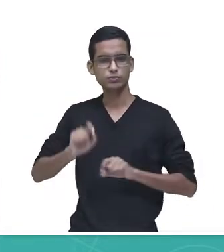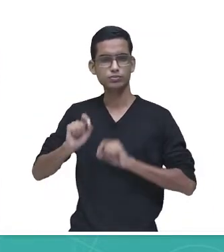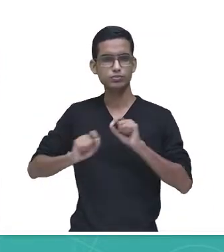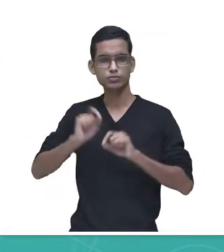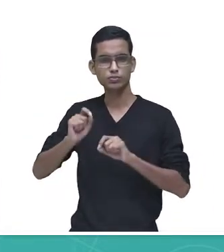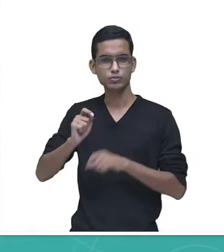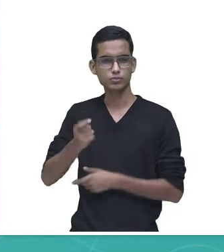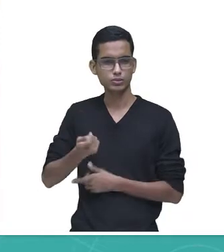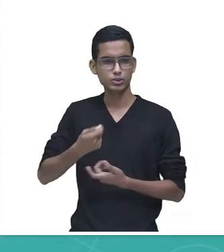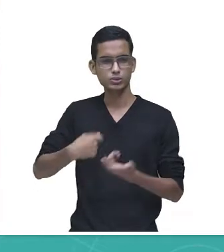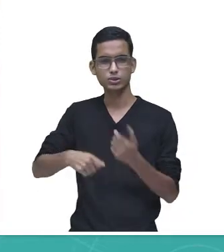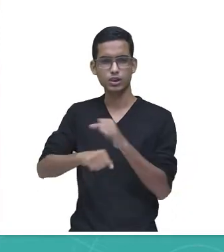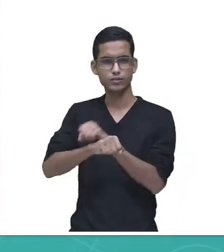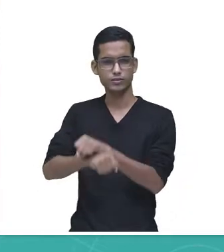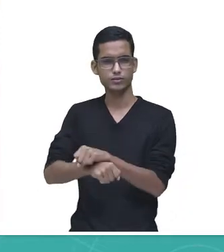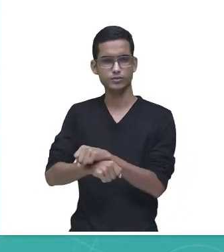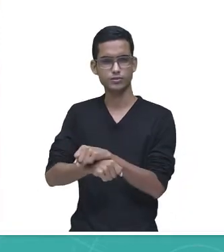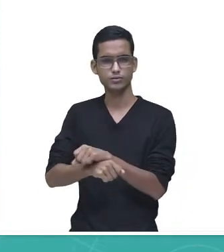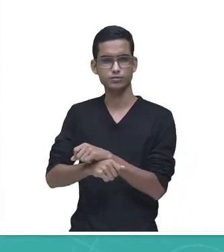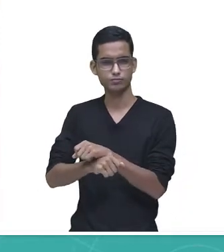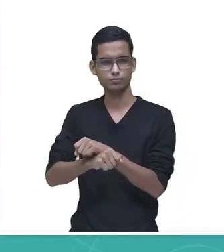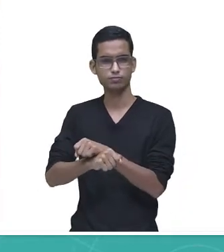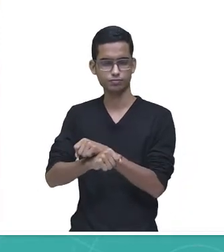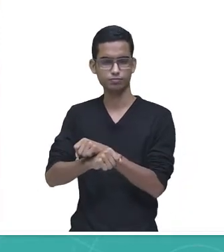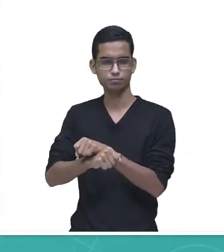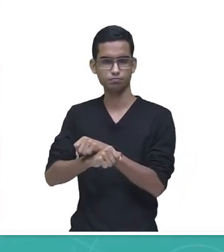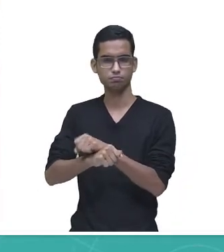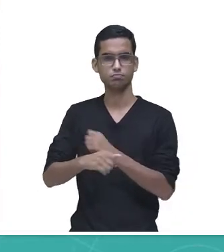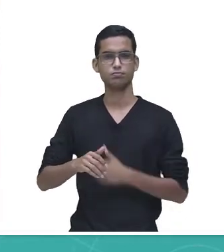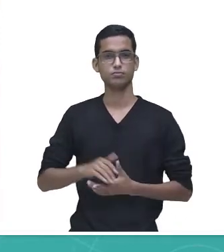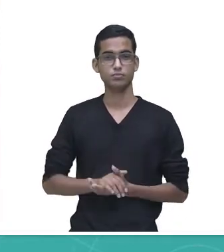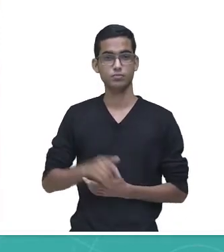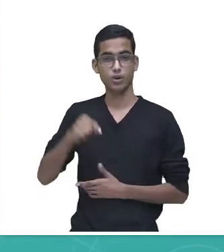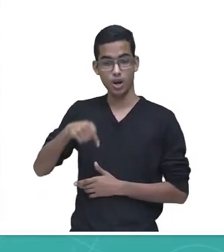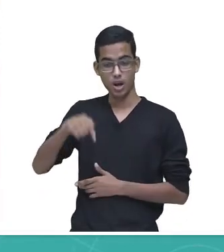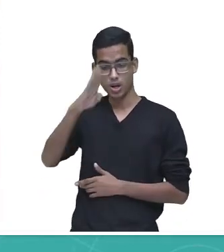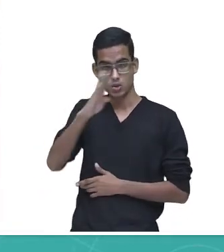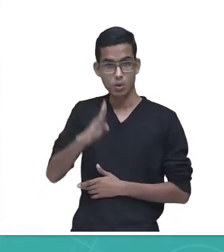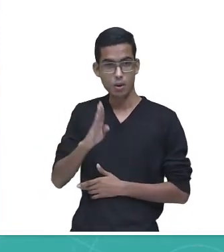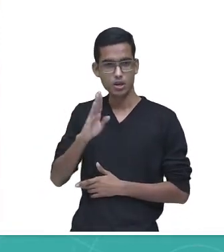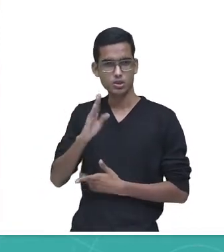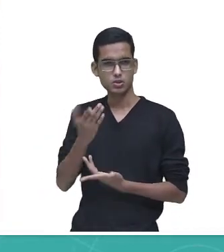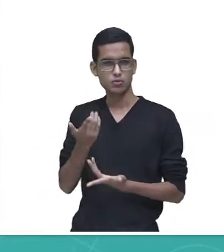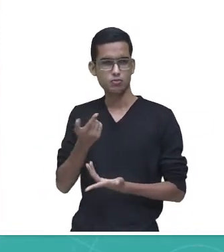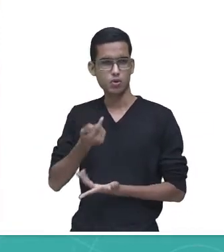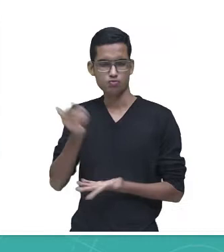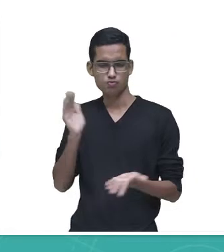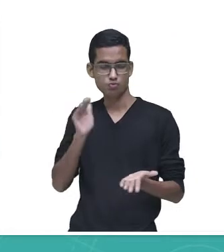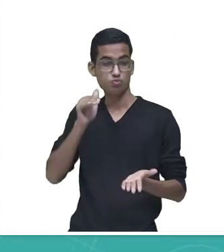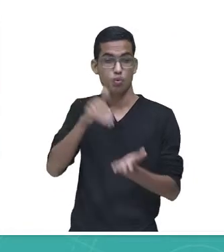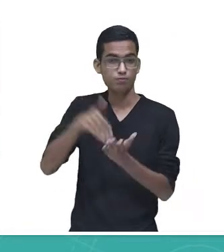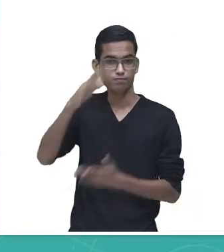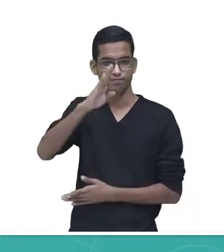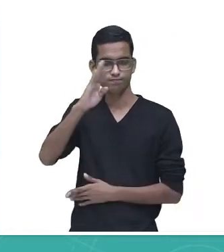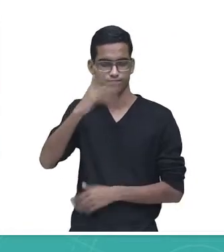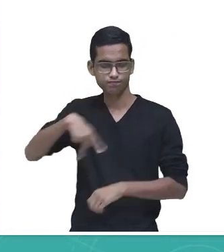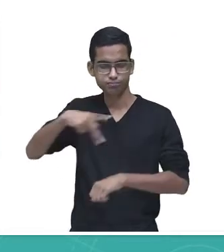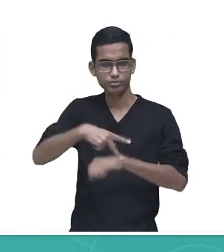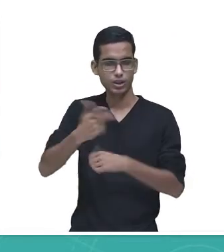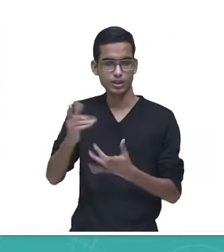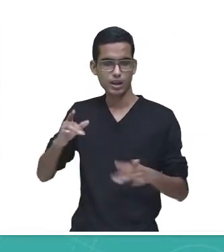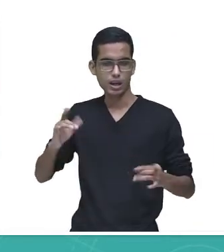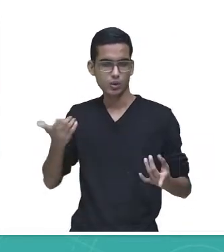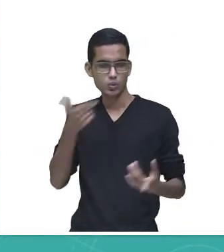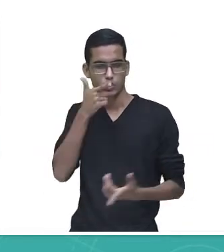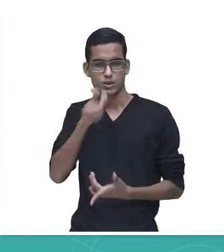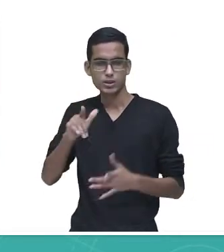acabando em muitos países do mundo. Infelizmente, o Brasil foi um dos últimos países a acabar com a escravidão. Nós temos na nossa